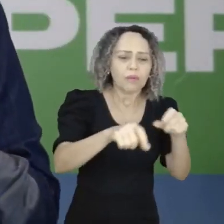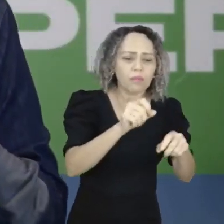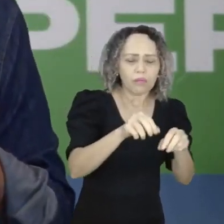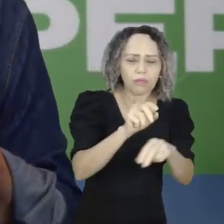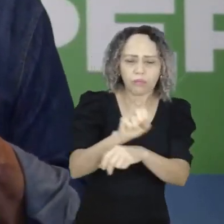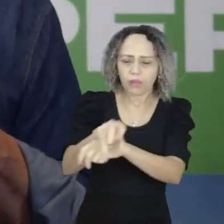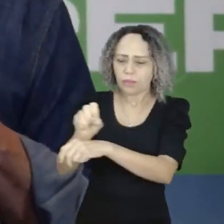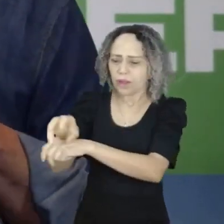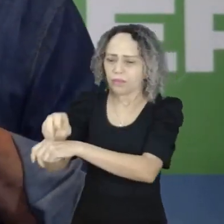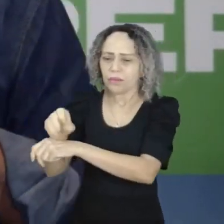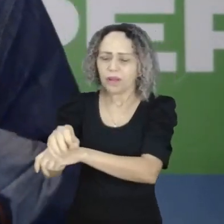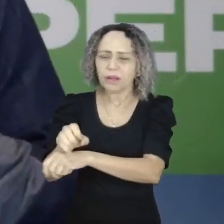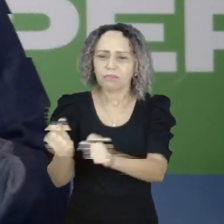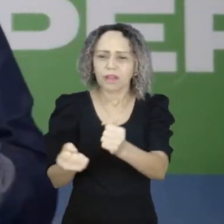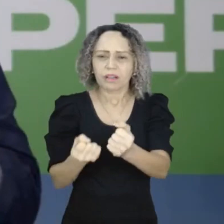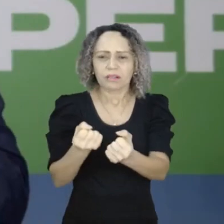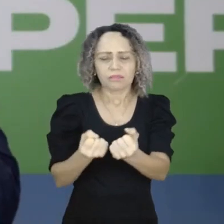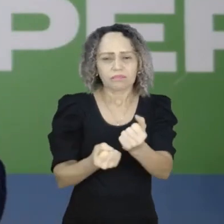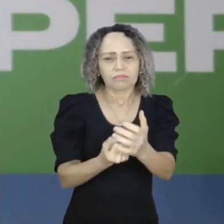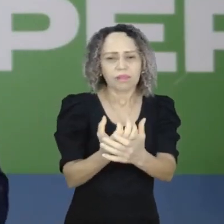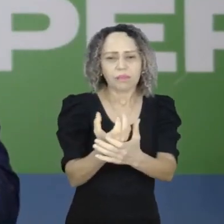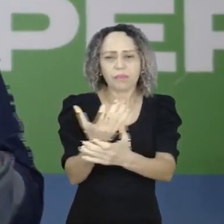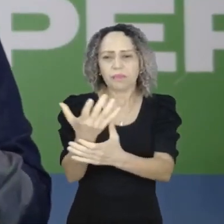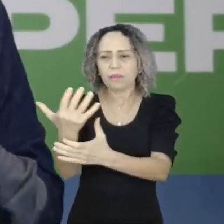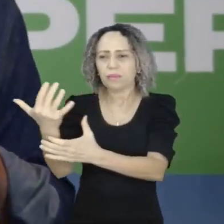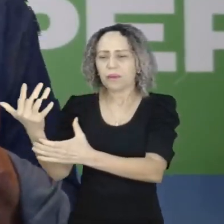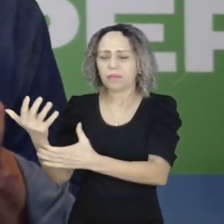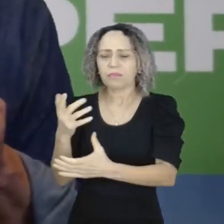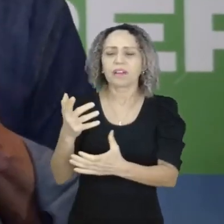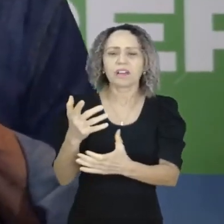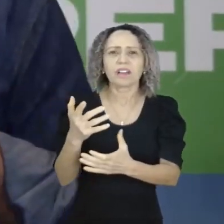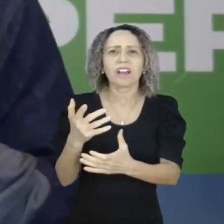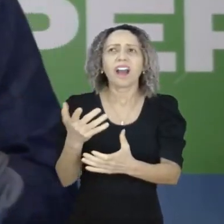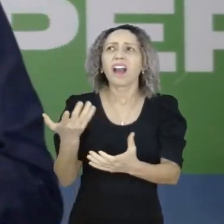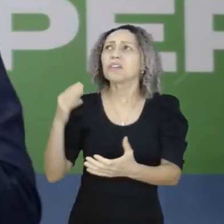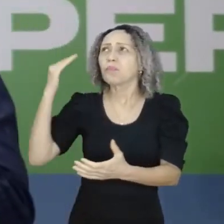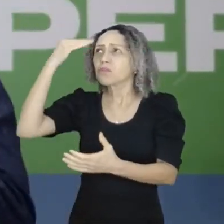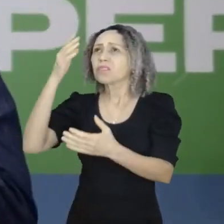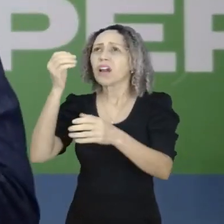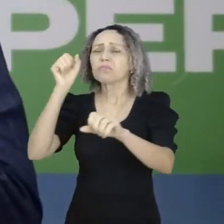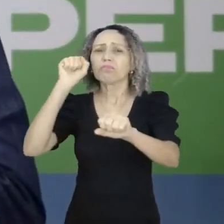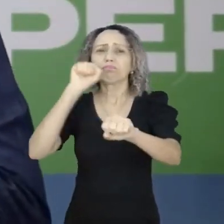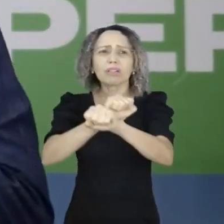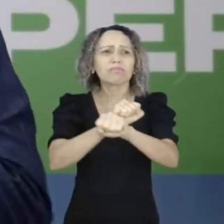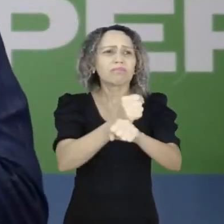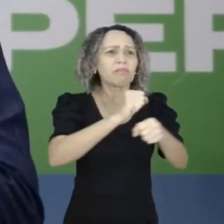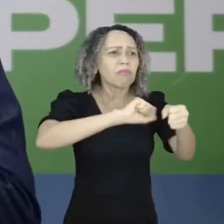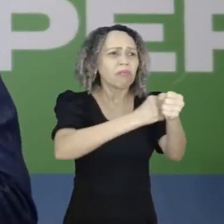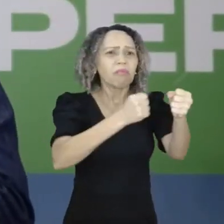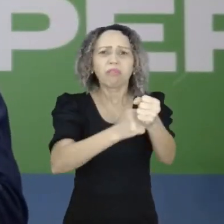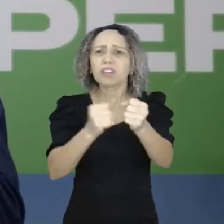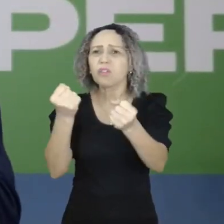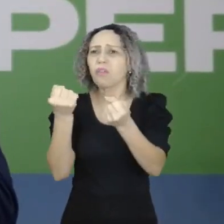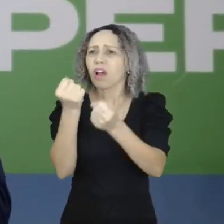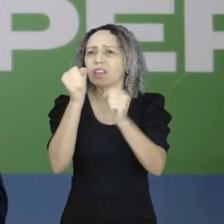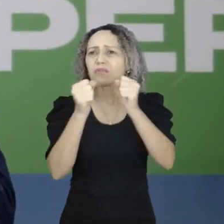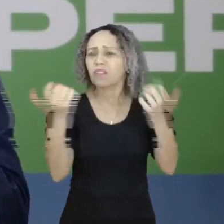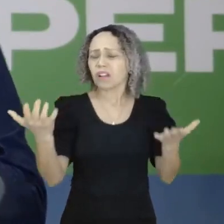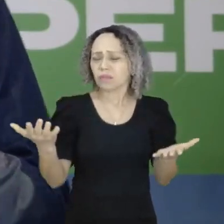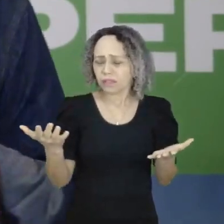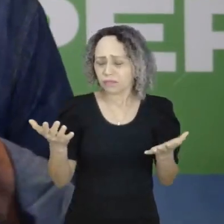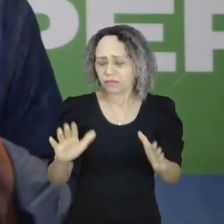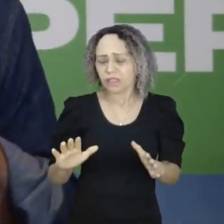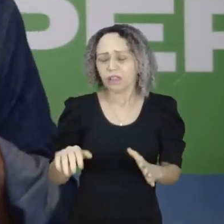tem terras férteis para ser o primeiro, nós temos que ter consciência que o Brasil precisa ser autossuficiente em